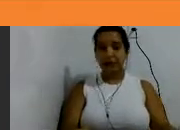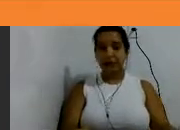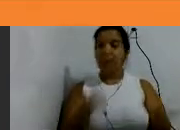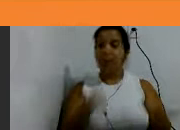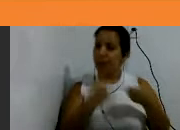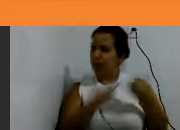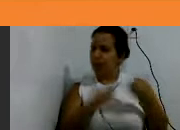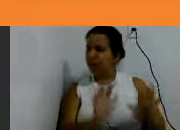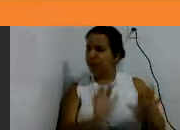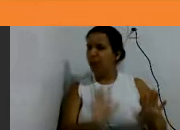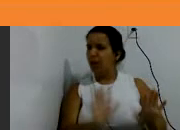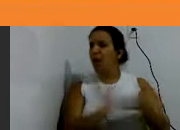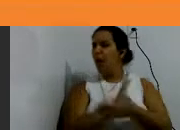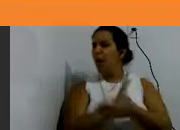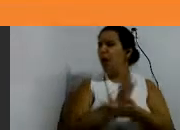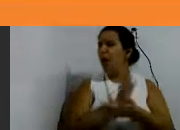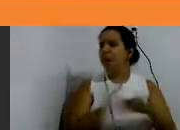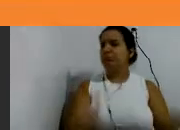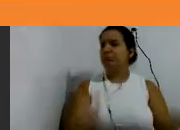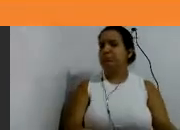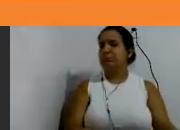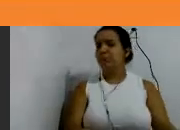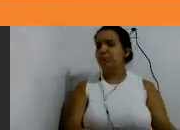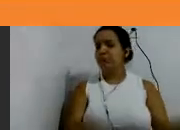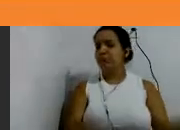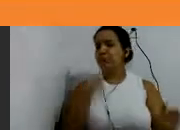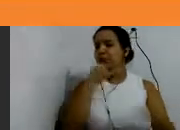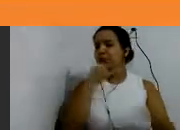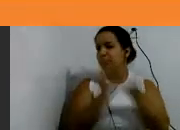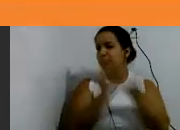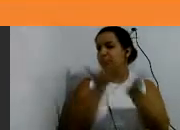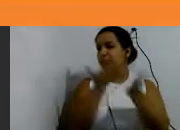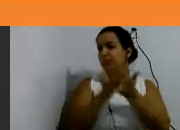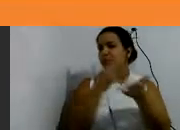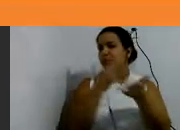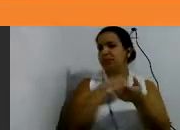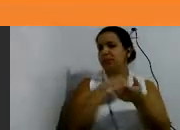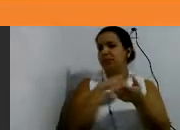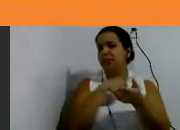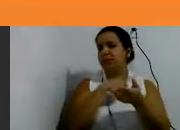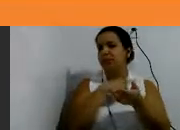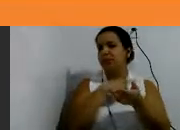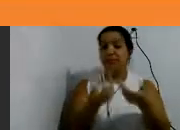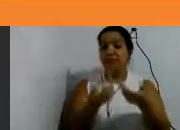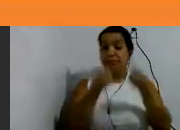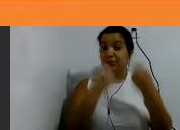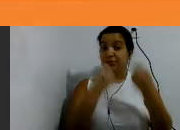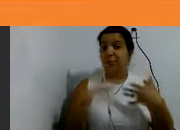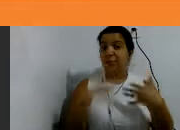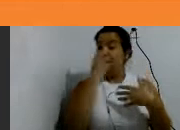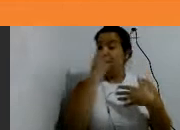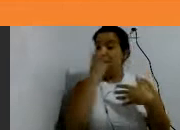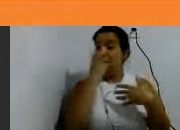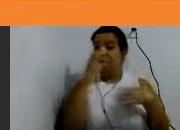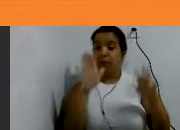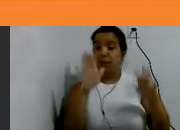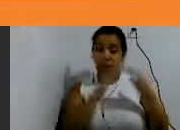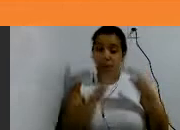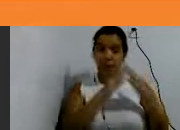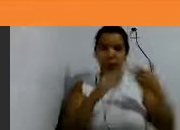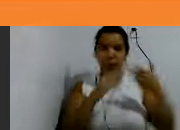algumas vertentes de estudos. Alguns estudos falam o cão em casa ou não